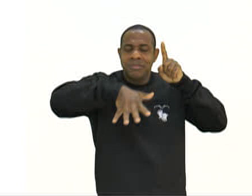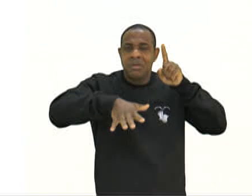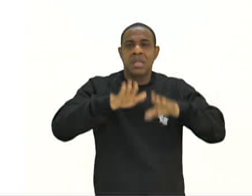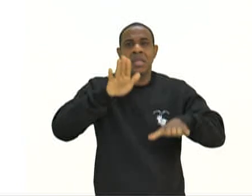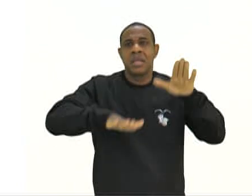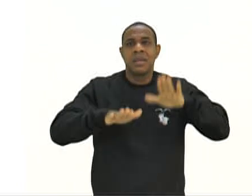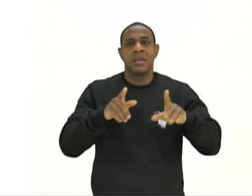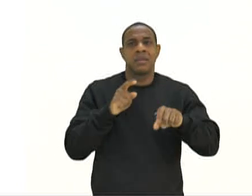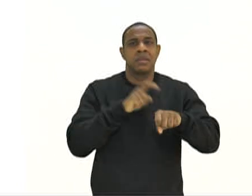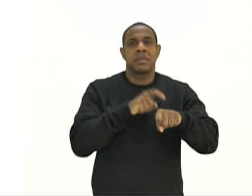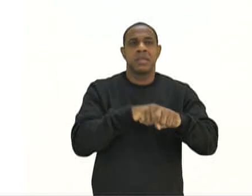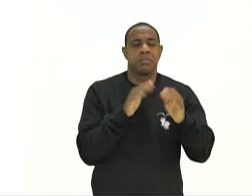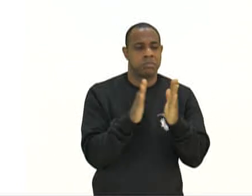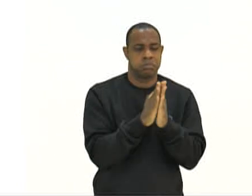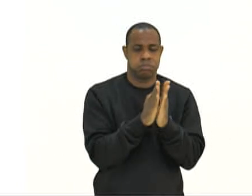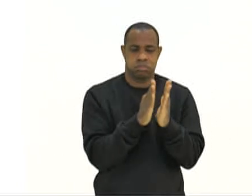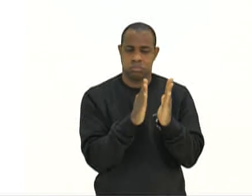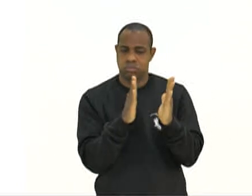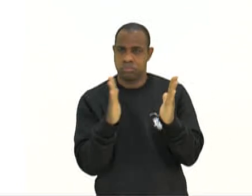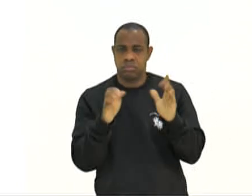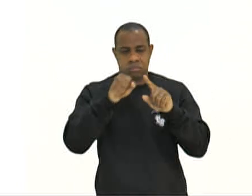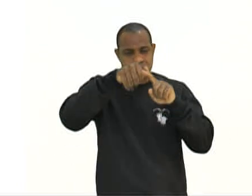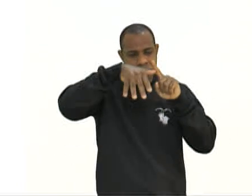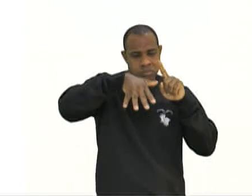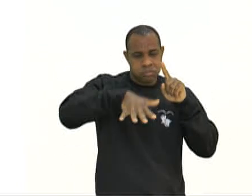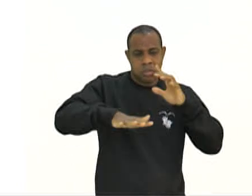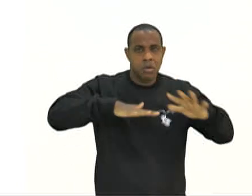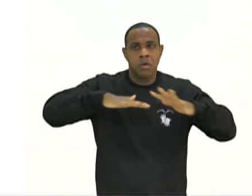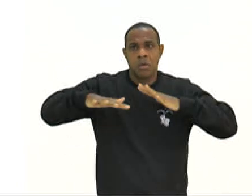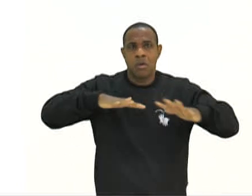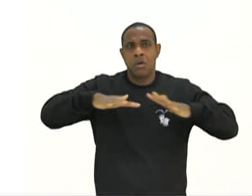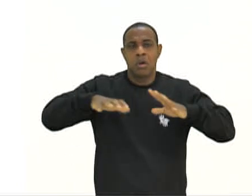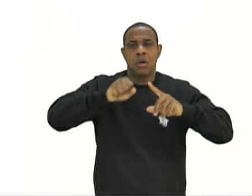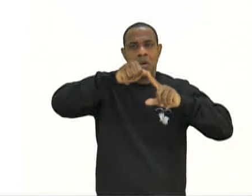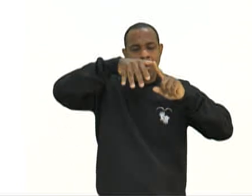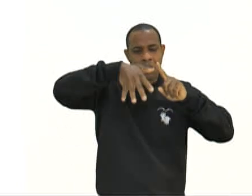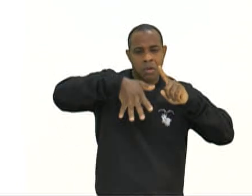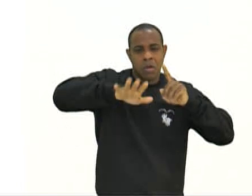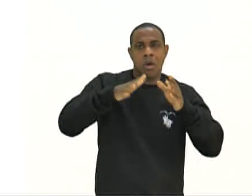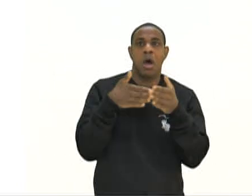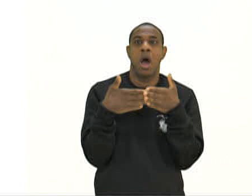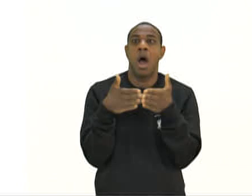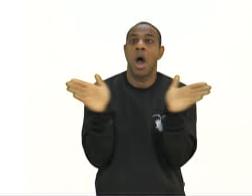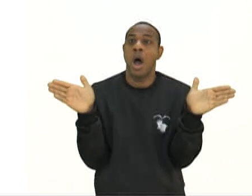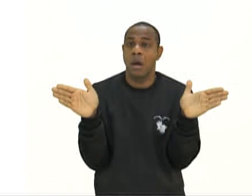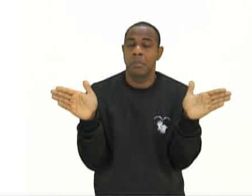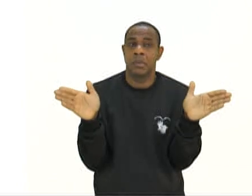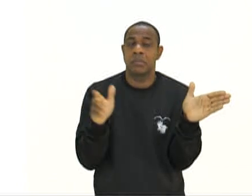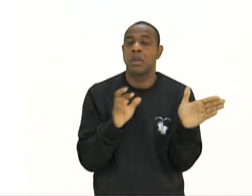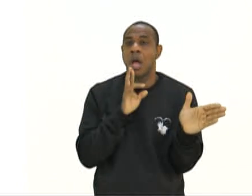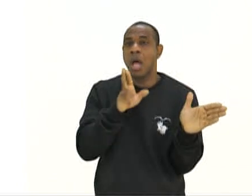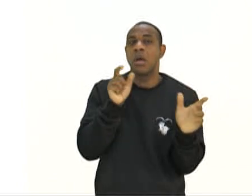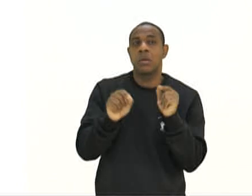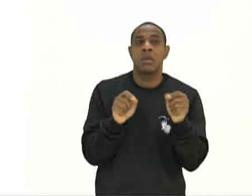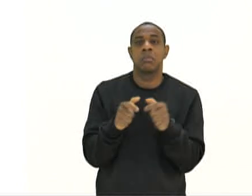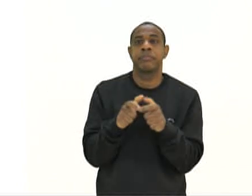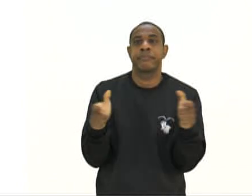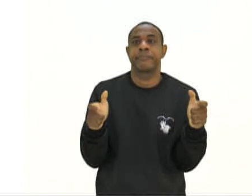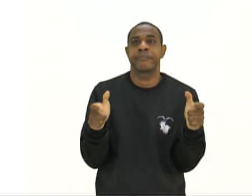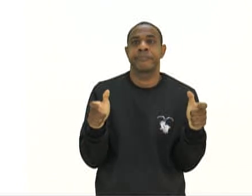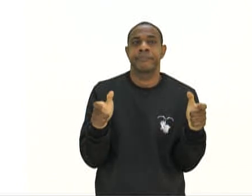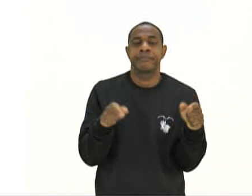tempo. Nesse formato, o sinal desloca-se por uma faixa de frequência ampla, resultando em um grande número de